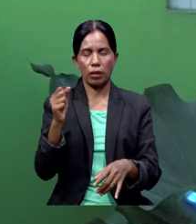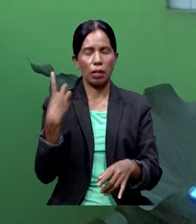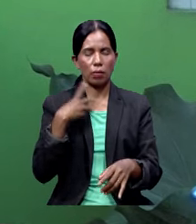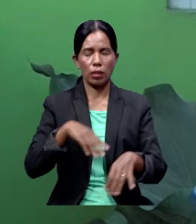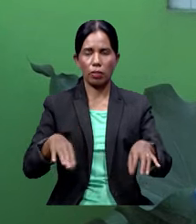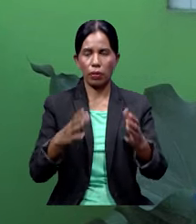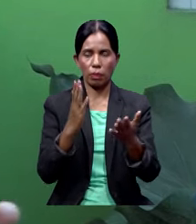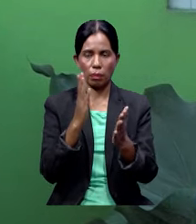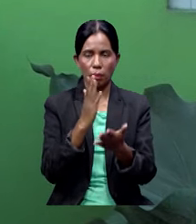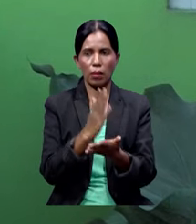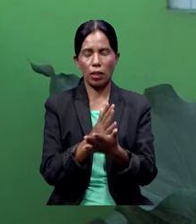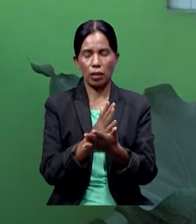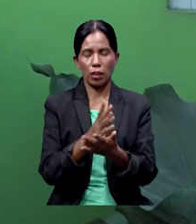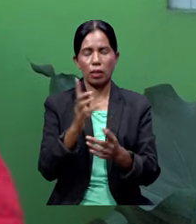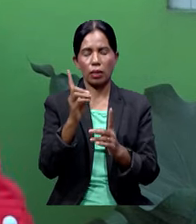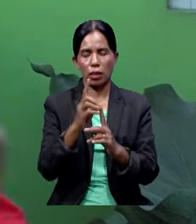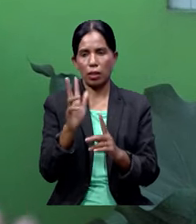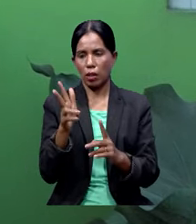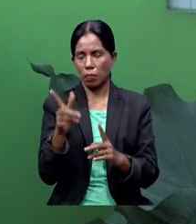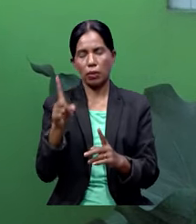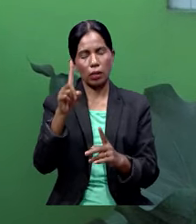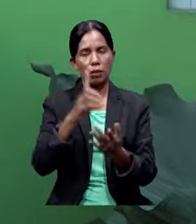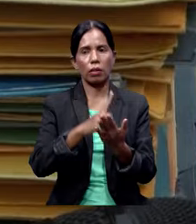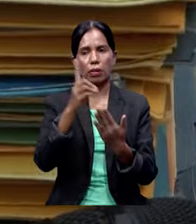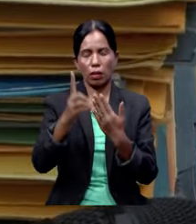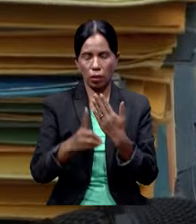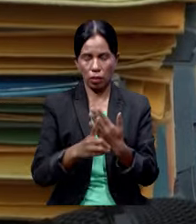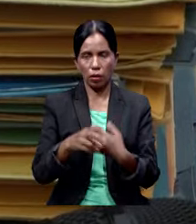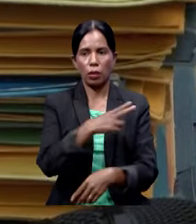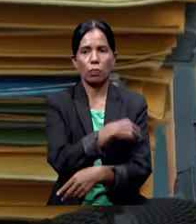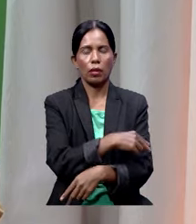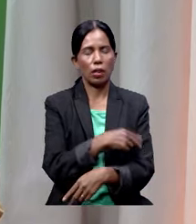iha 31 de dezembro anta posto ida nemos mamu.